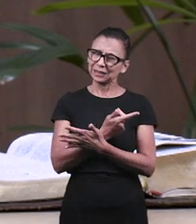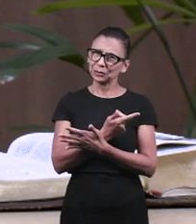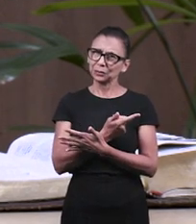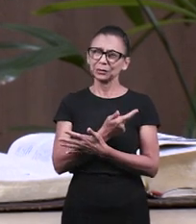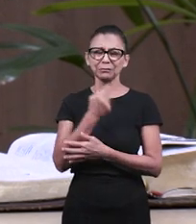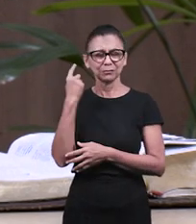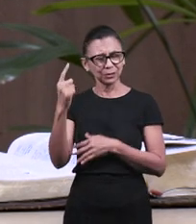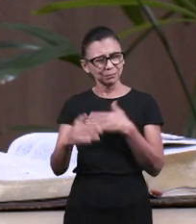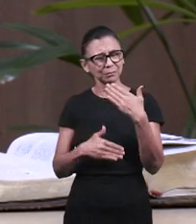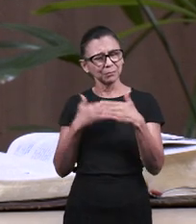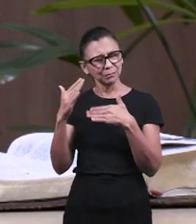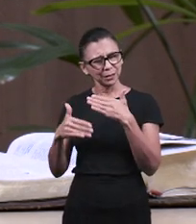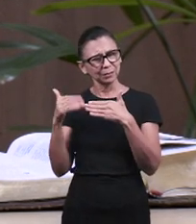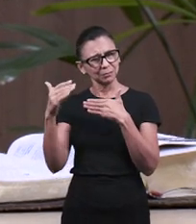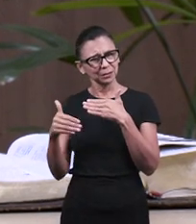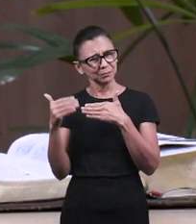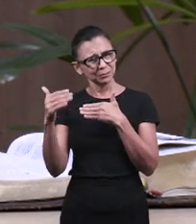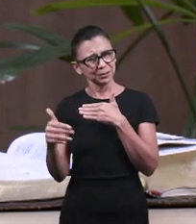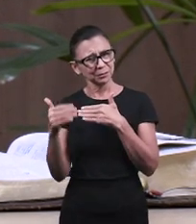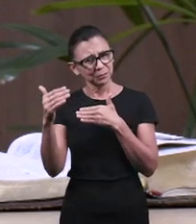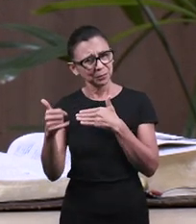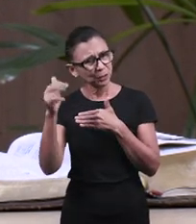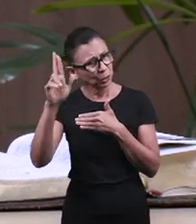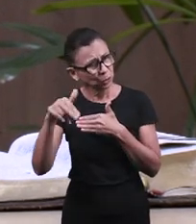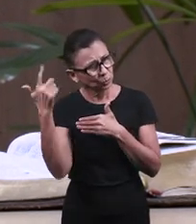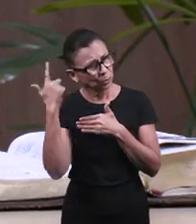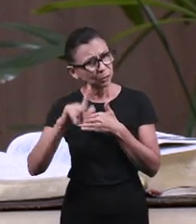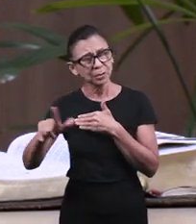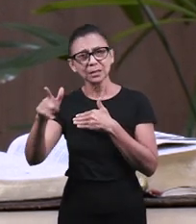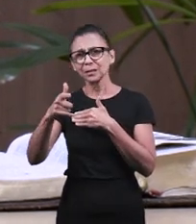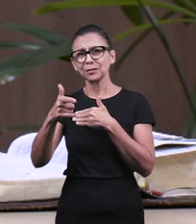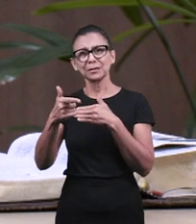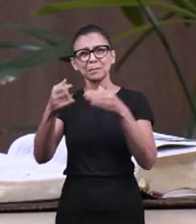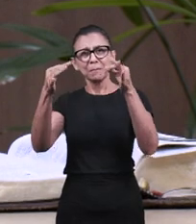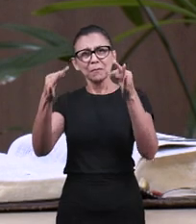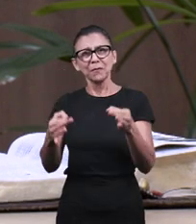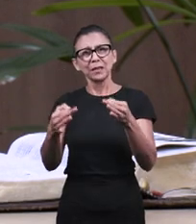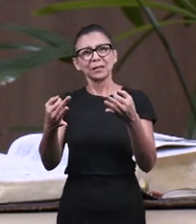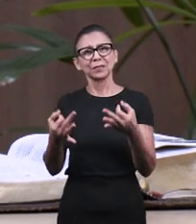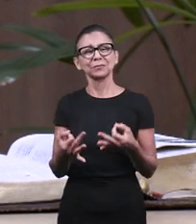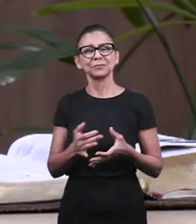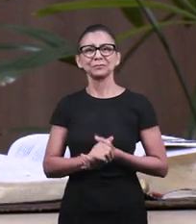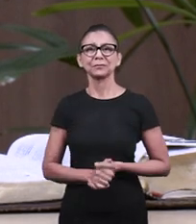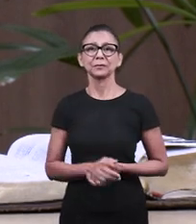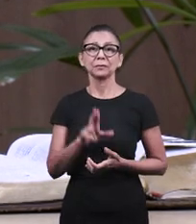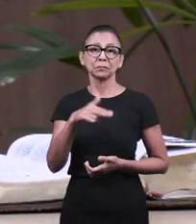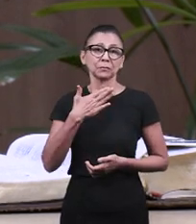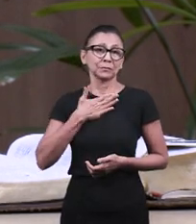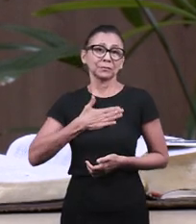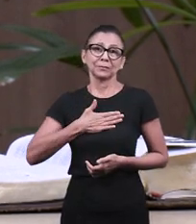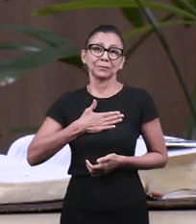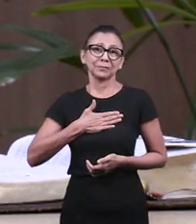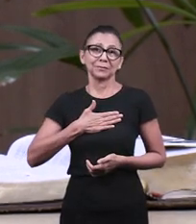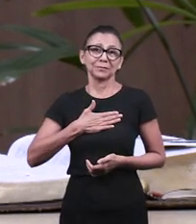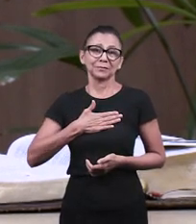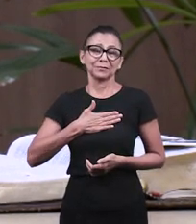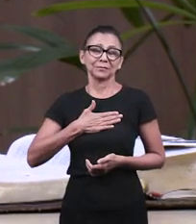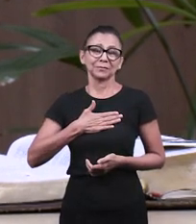para a terceira. E foi continuando. E nunca alcançou a perfeição. Então ele nunca descansou.